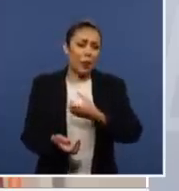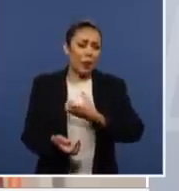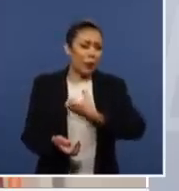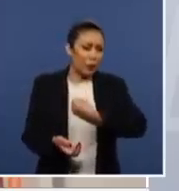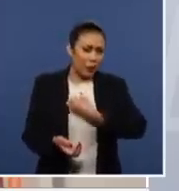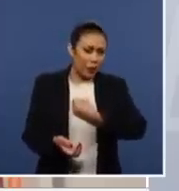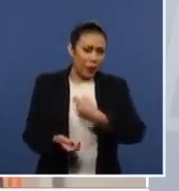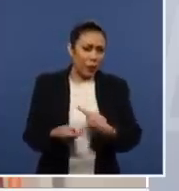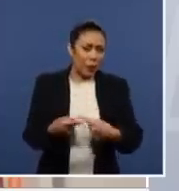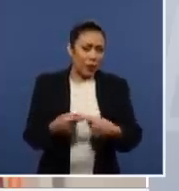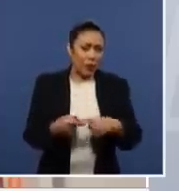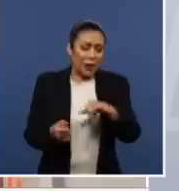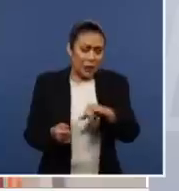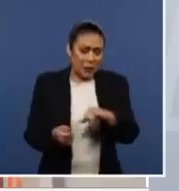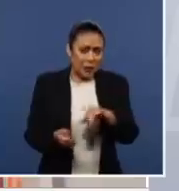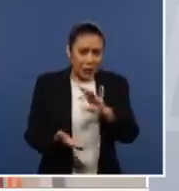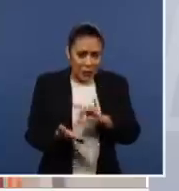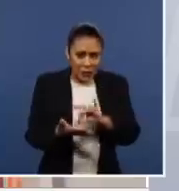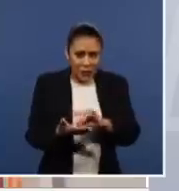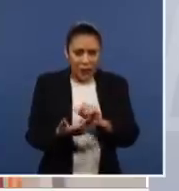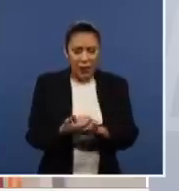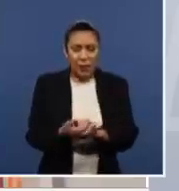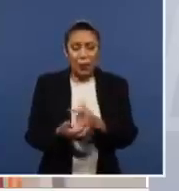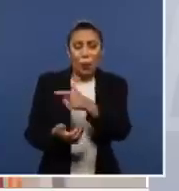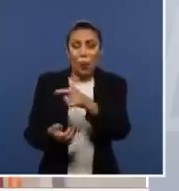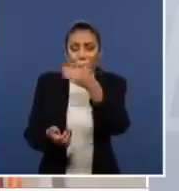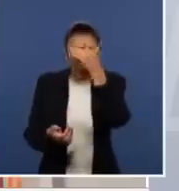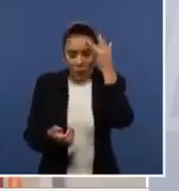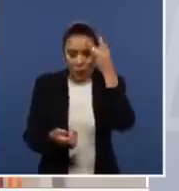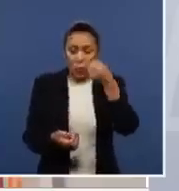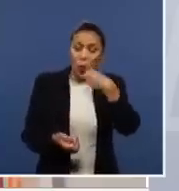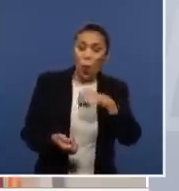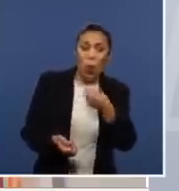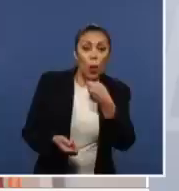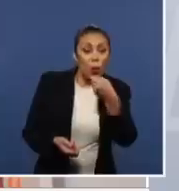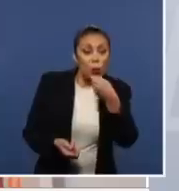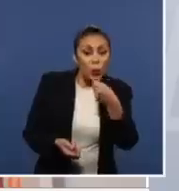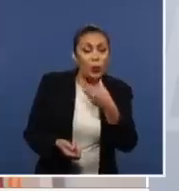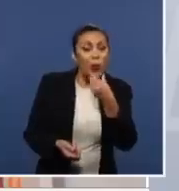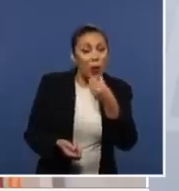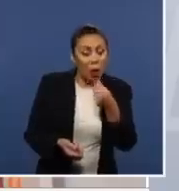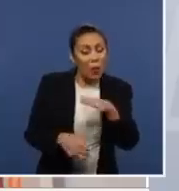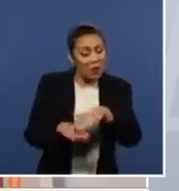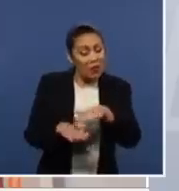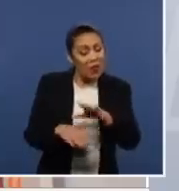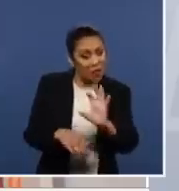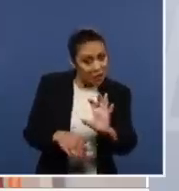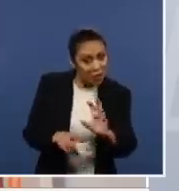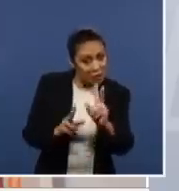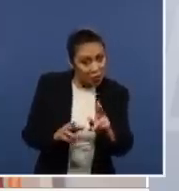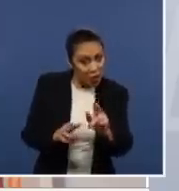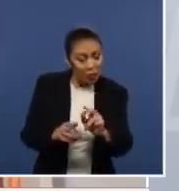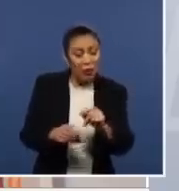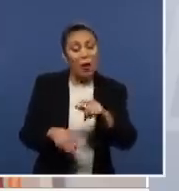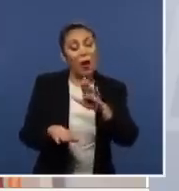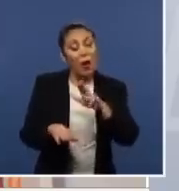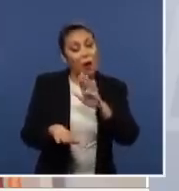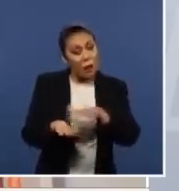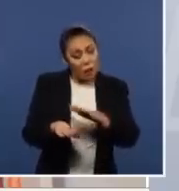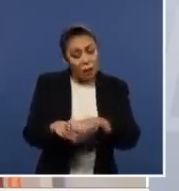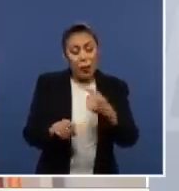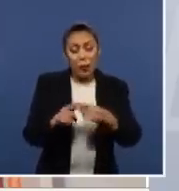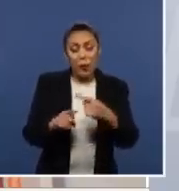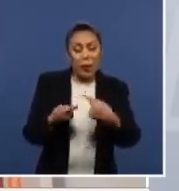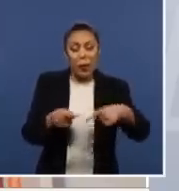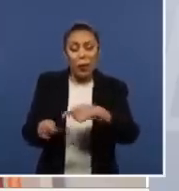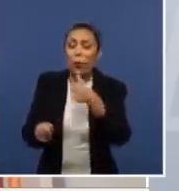homem, faria, se não fosse a Vera, fosse um jornalista homem, ele faria isso? Eu tenho muita dúvida, eu acho que faz porque é uma mulher. Tem esse